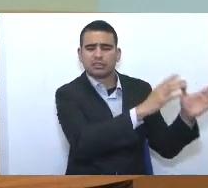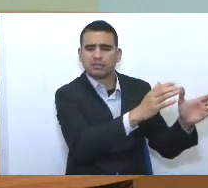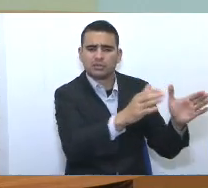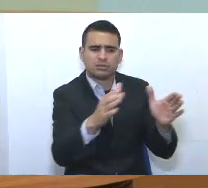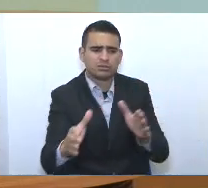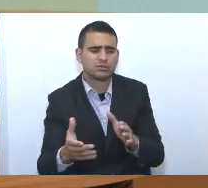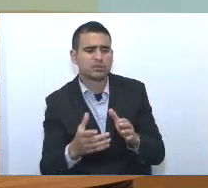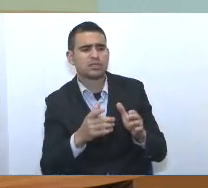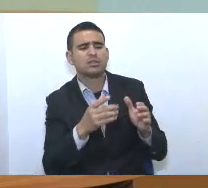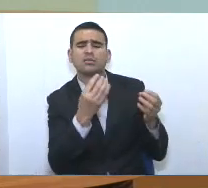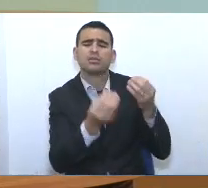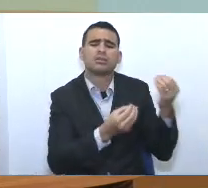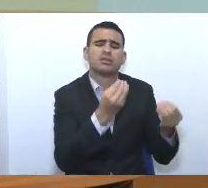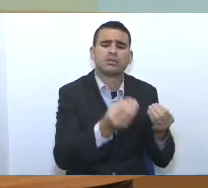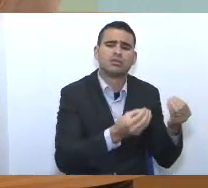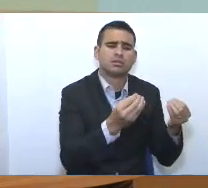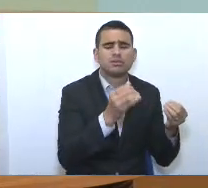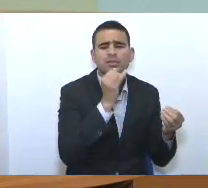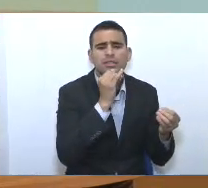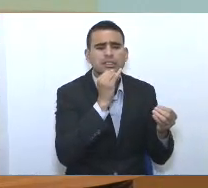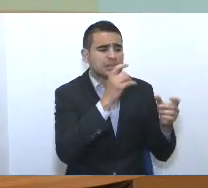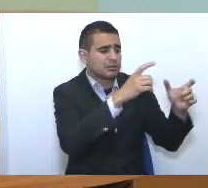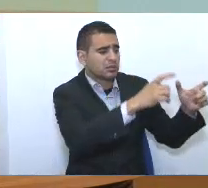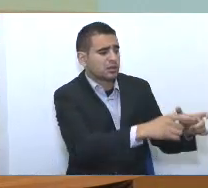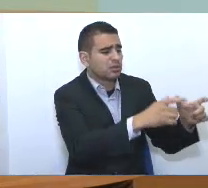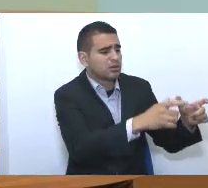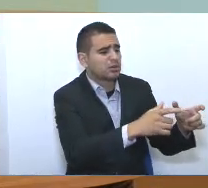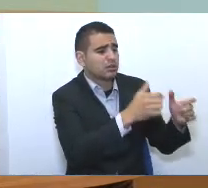muito, porque ele fica por algum tempo